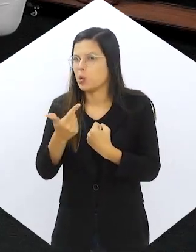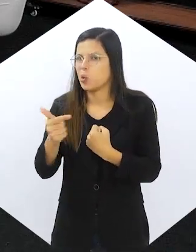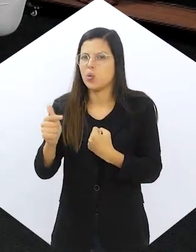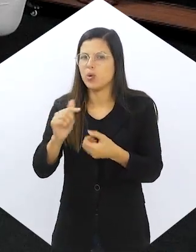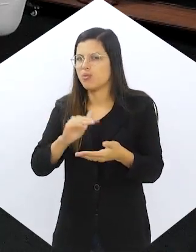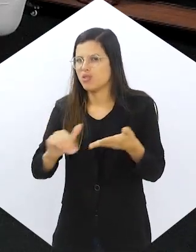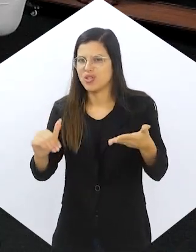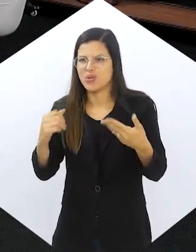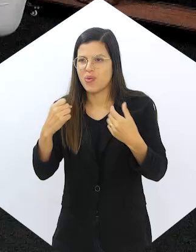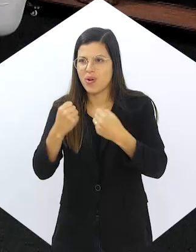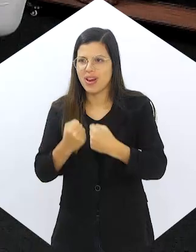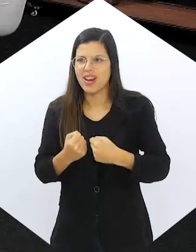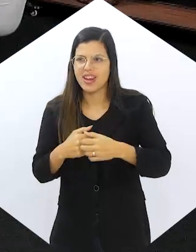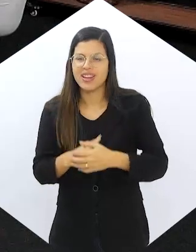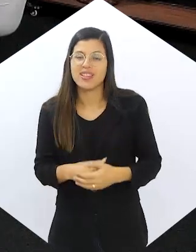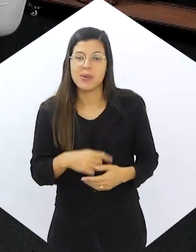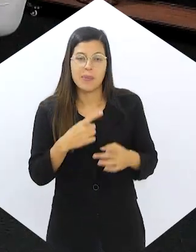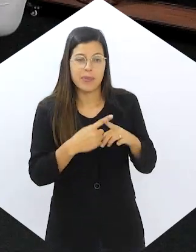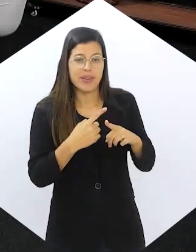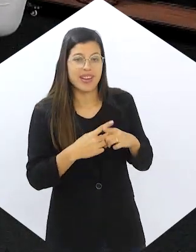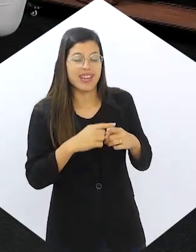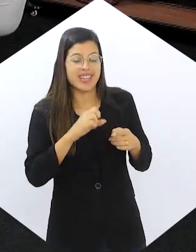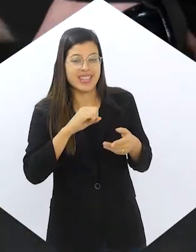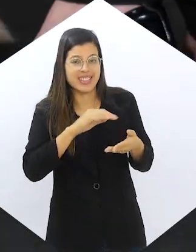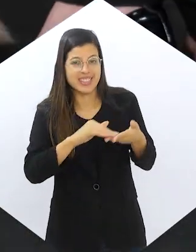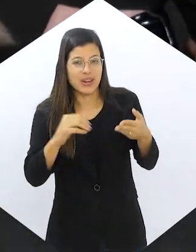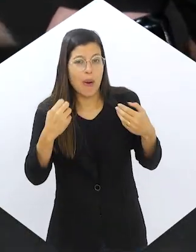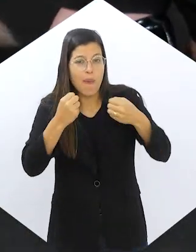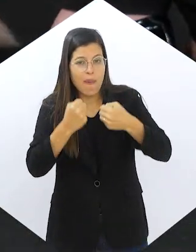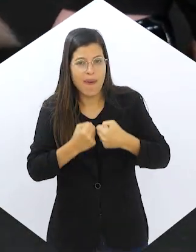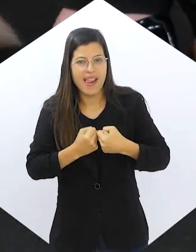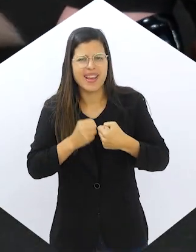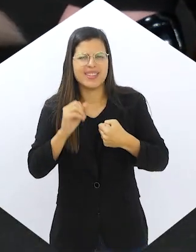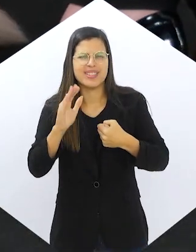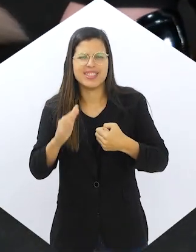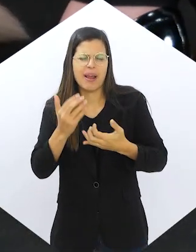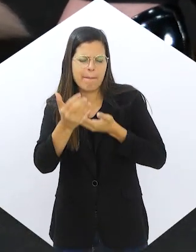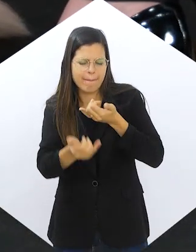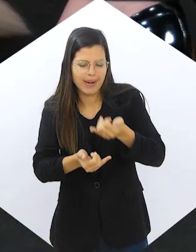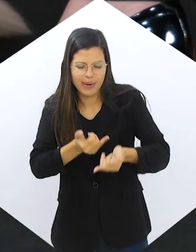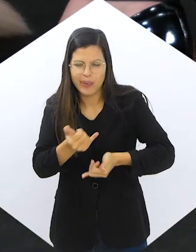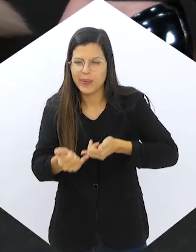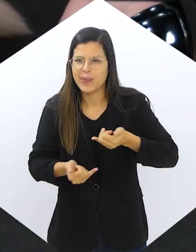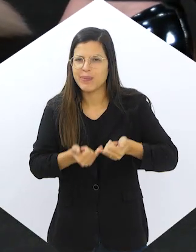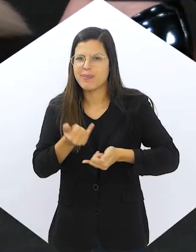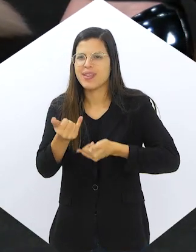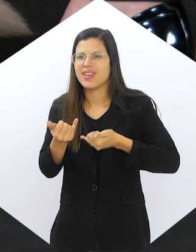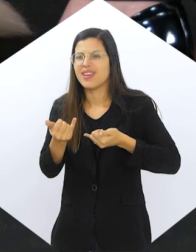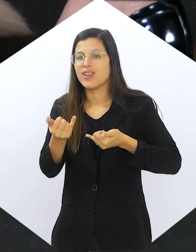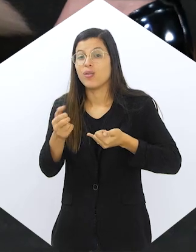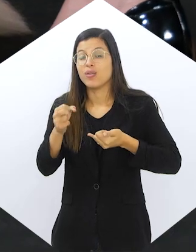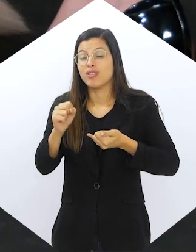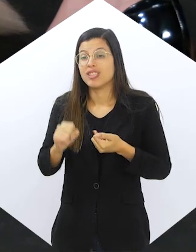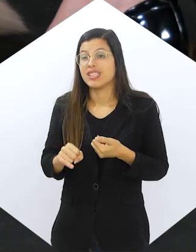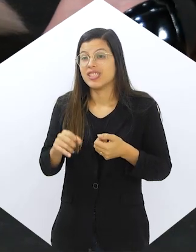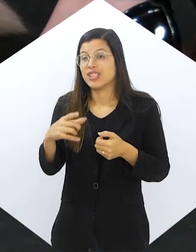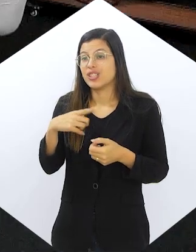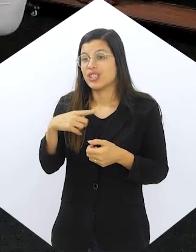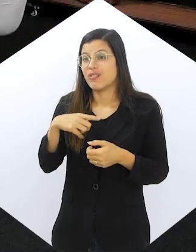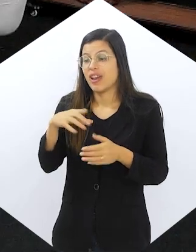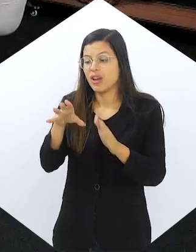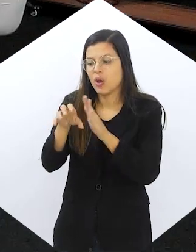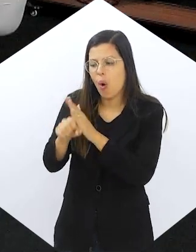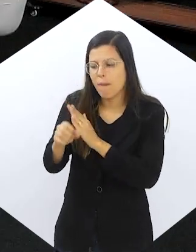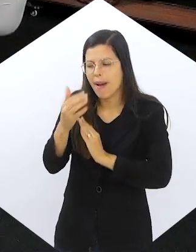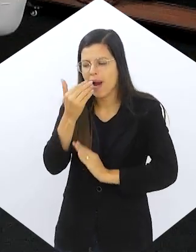gente, ele corre. ó, ele já me babou toda, ele me deu vários beijos, Sem né? colete, se ele tiver que dar uma roubadinha numa comida,